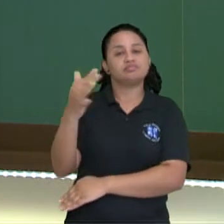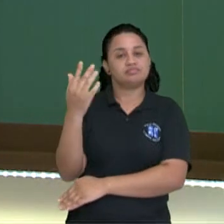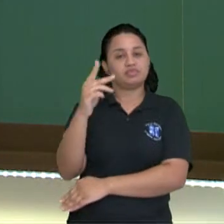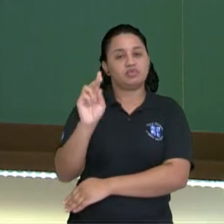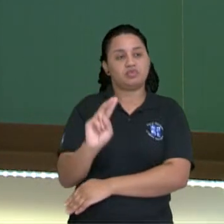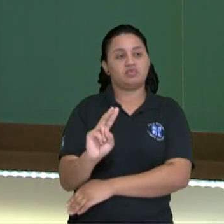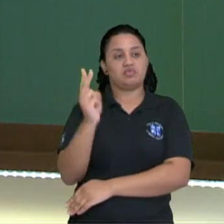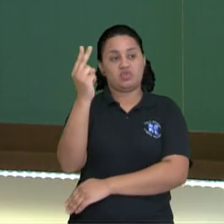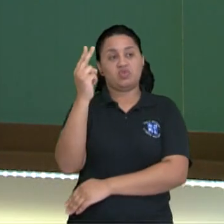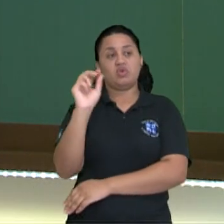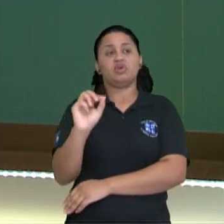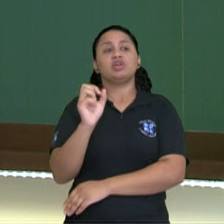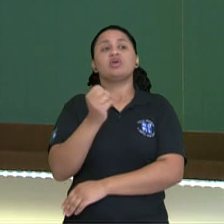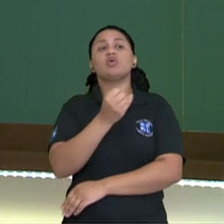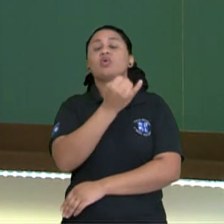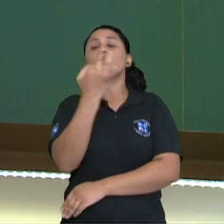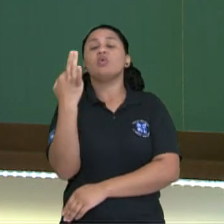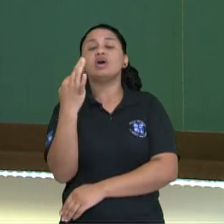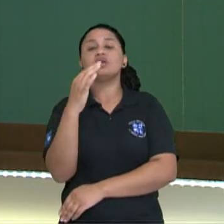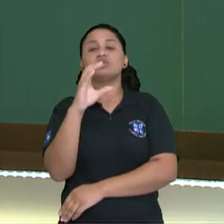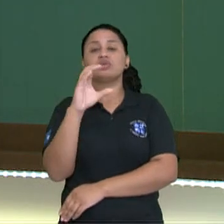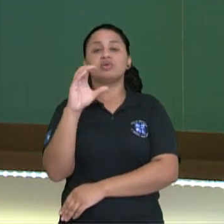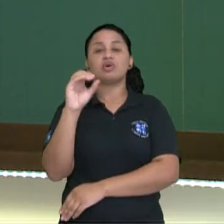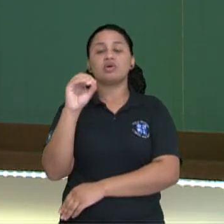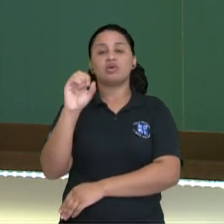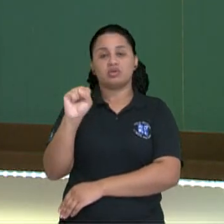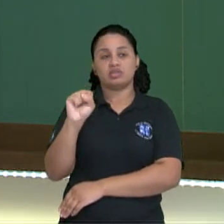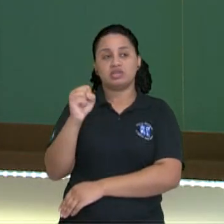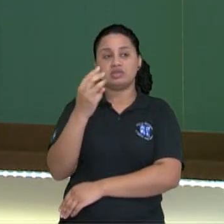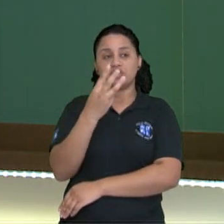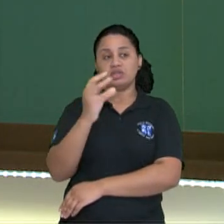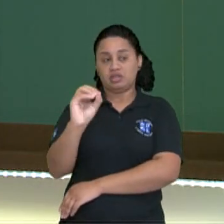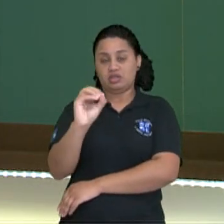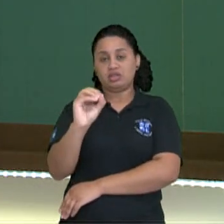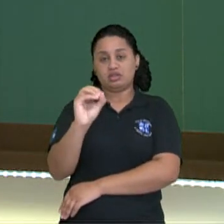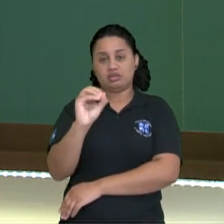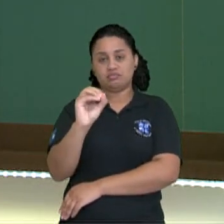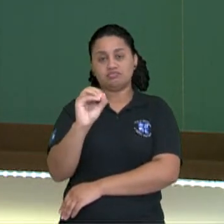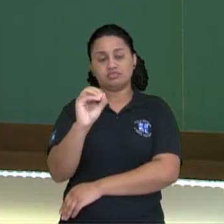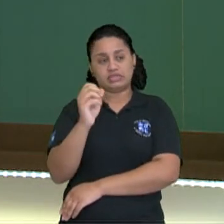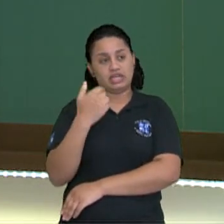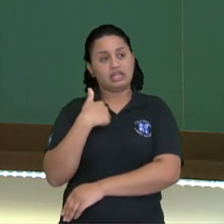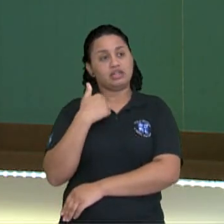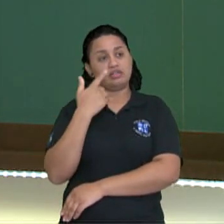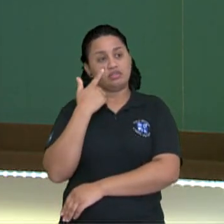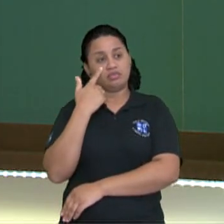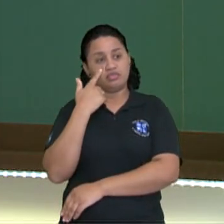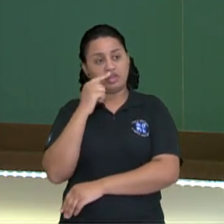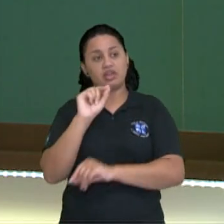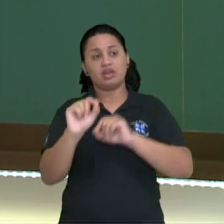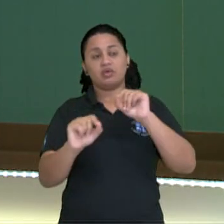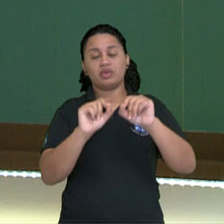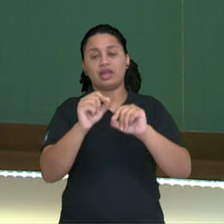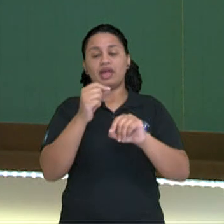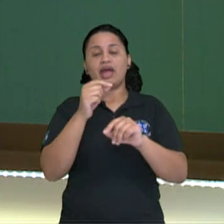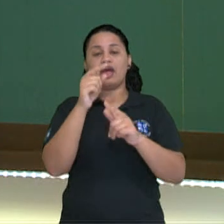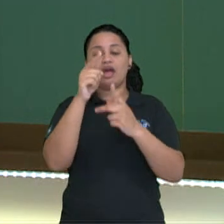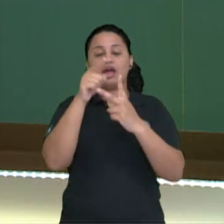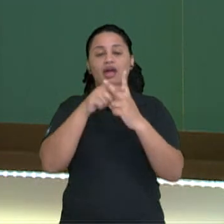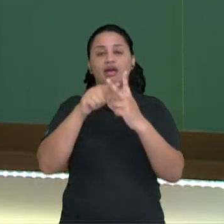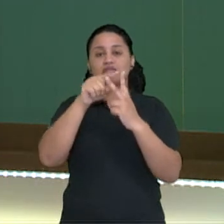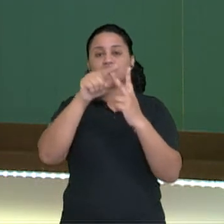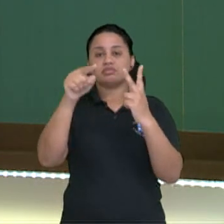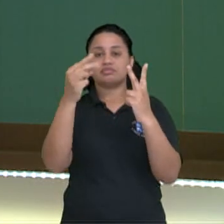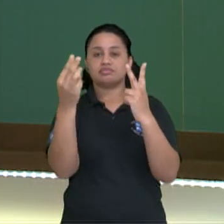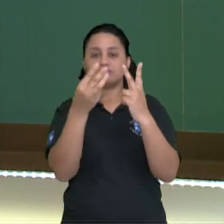valores notáveis quanto é o cosseno de 30 graus, e nós temos que o cosseno de 30 graus é raiz de